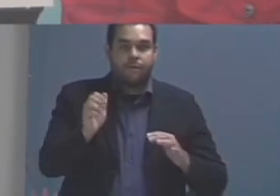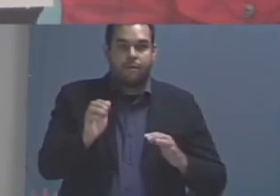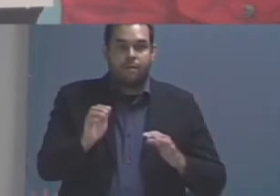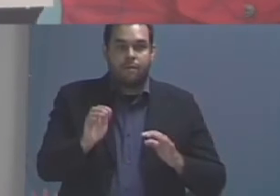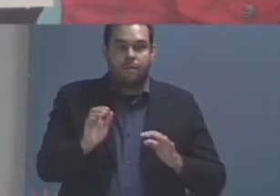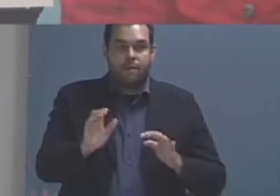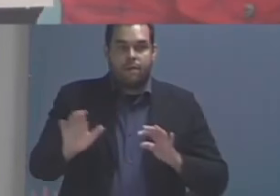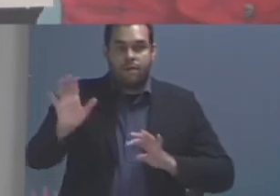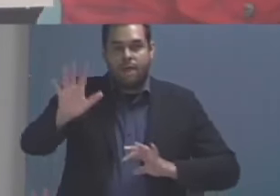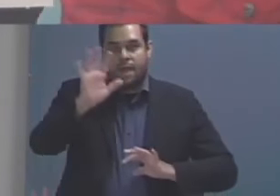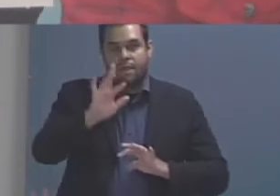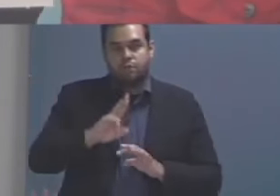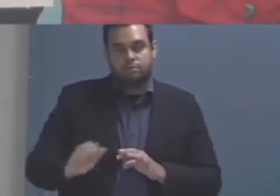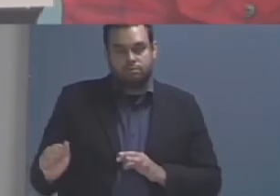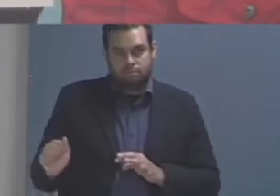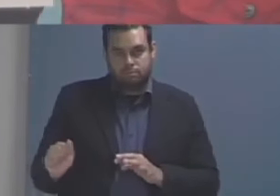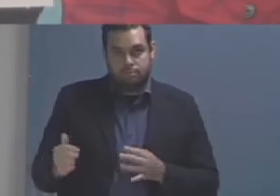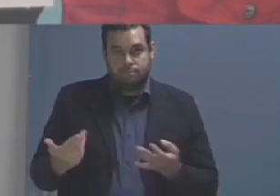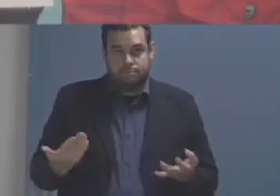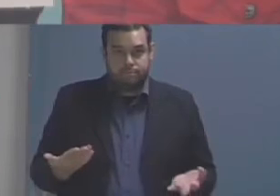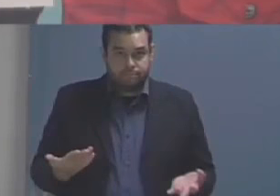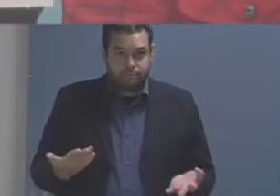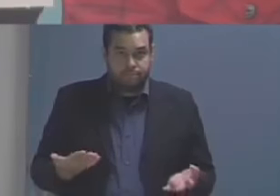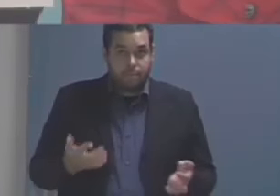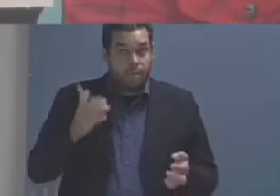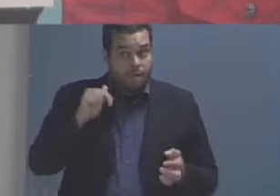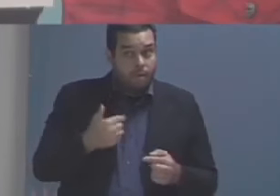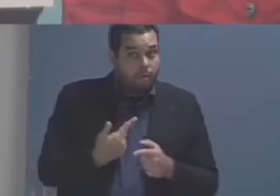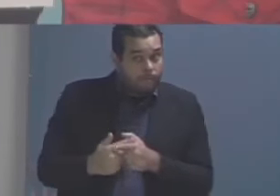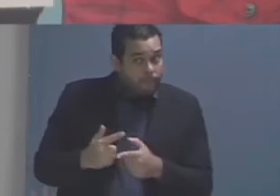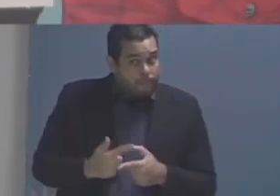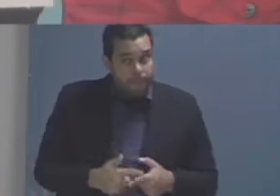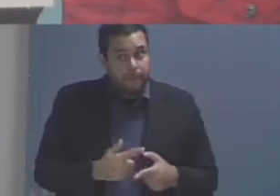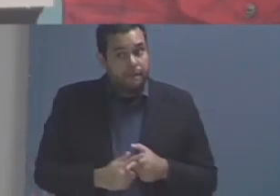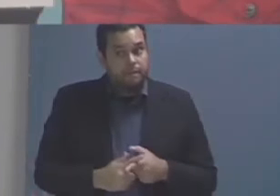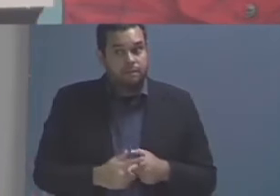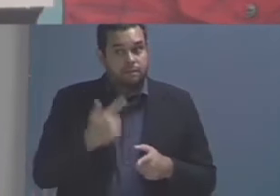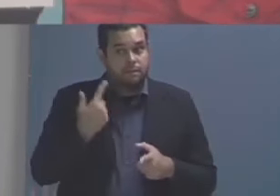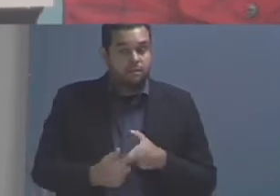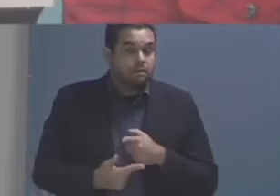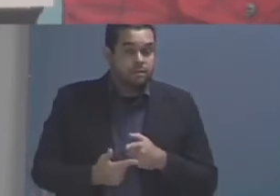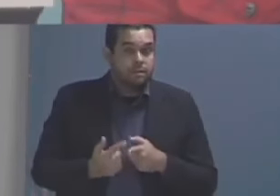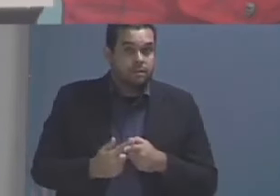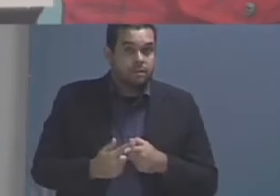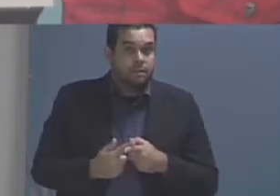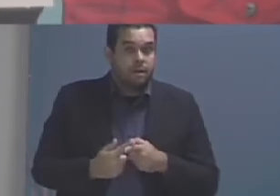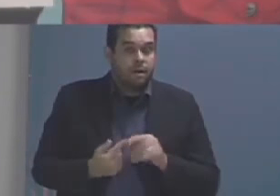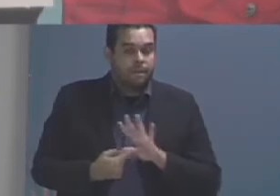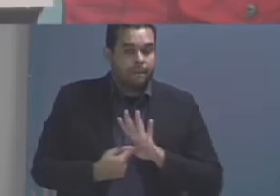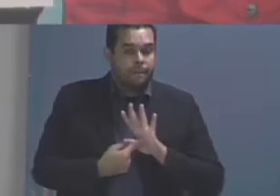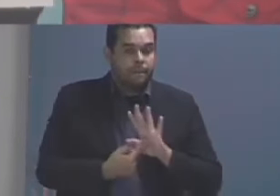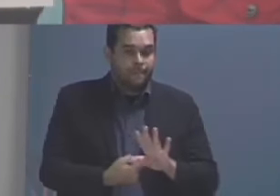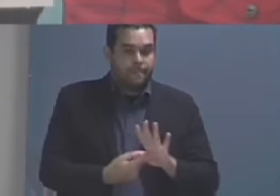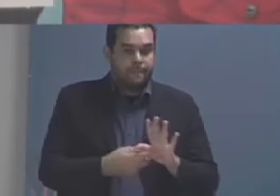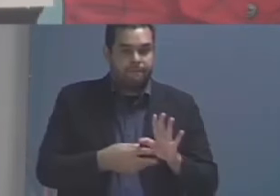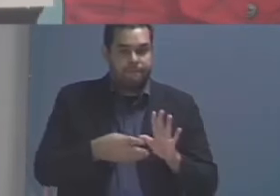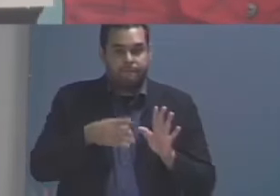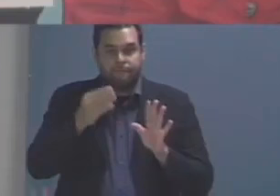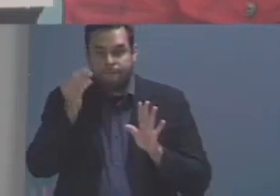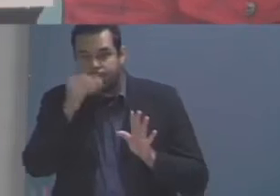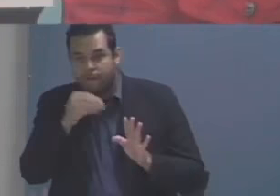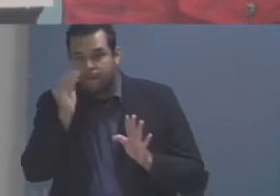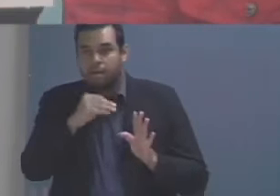em conselhos regionais. Isso é um problema porque isso mostra a